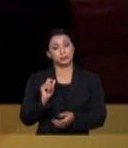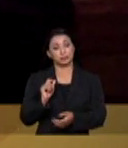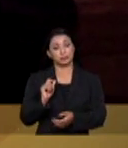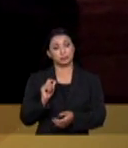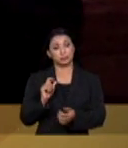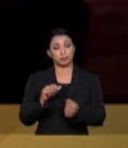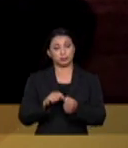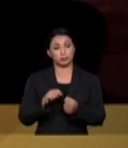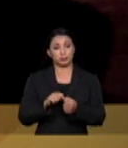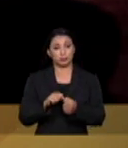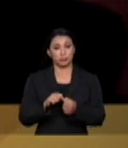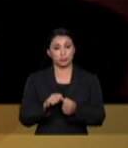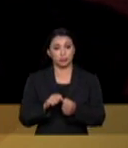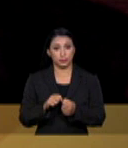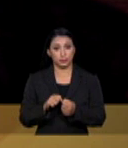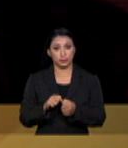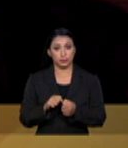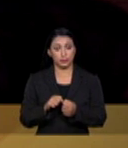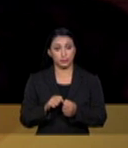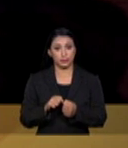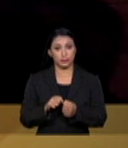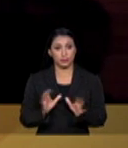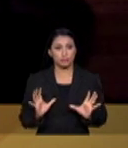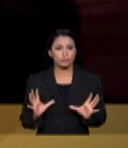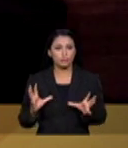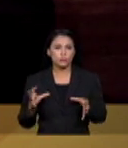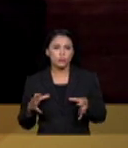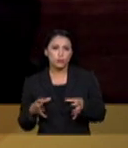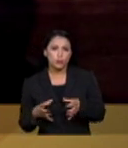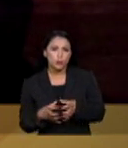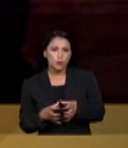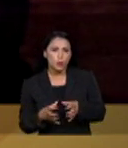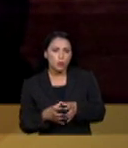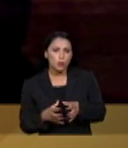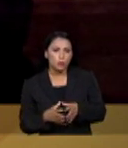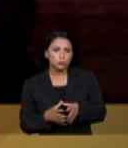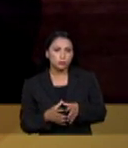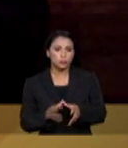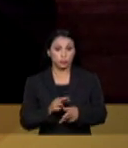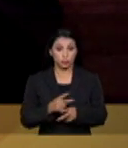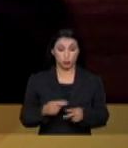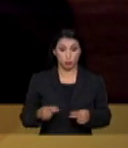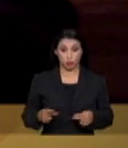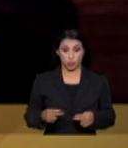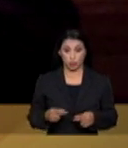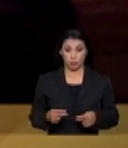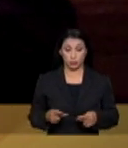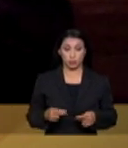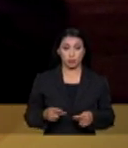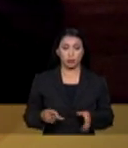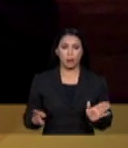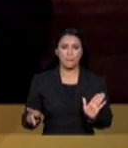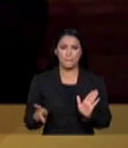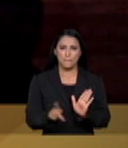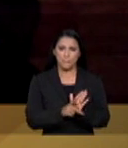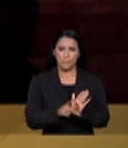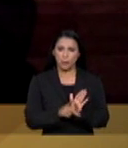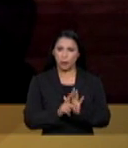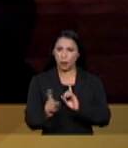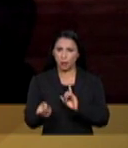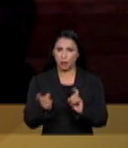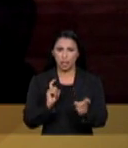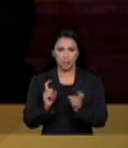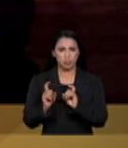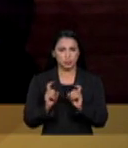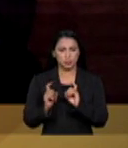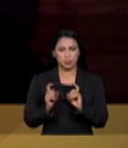precedido de um conjunto de providências ou seja do contato procedimento o